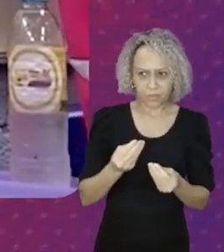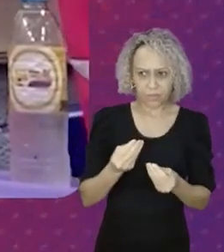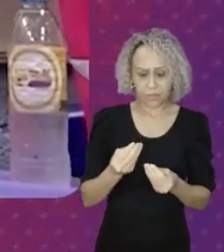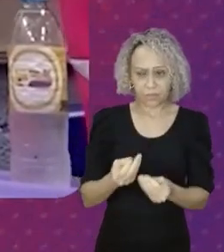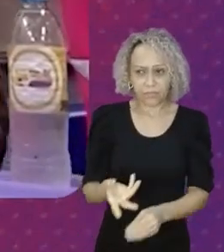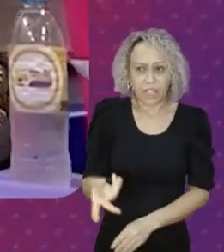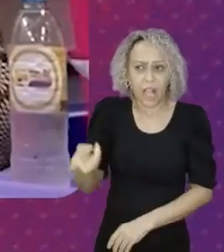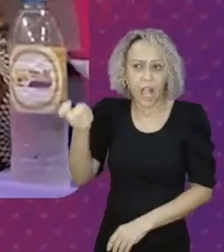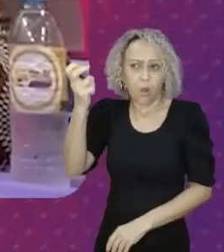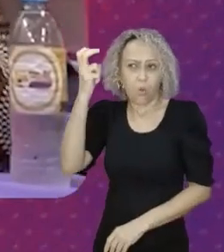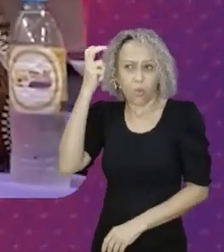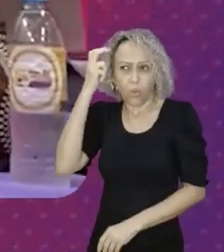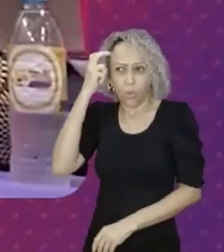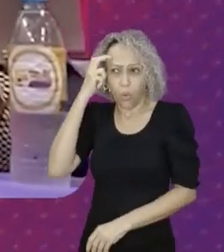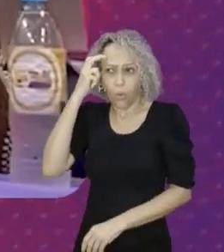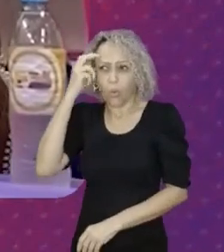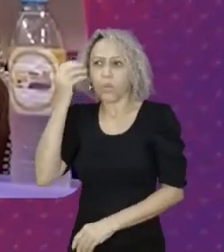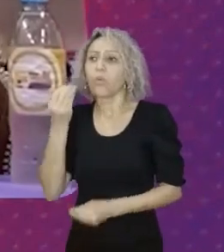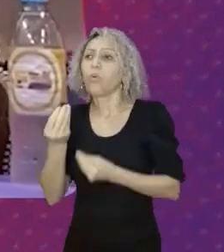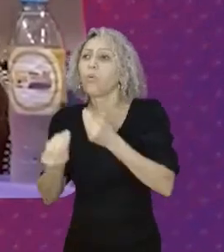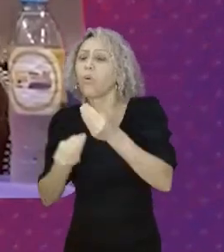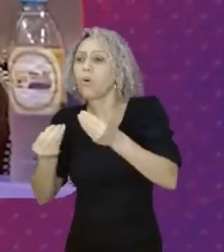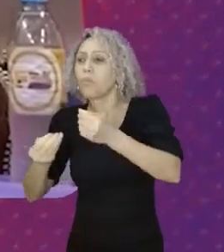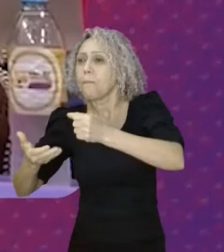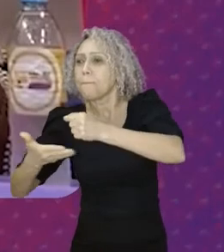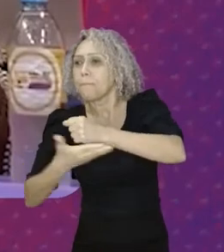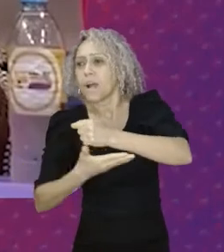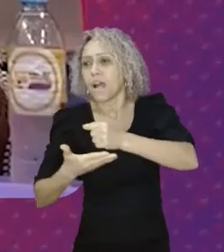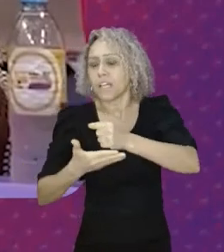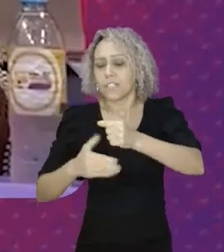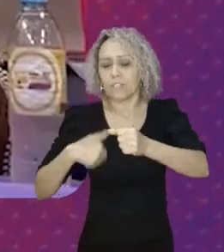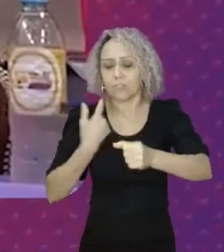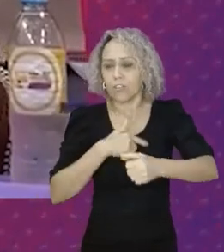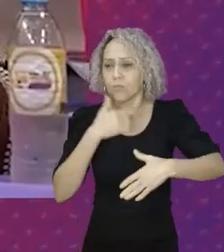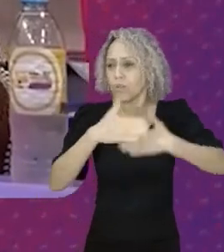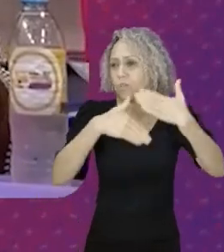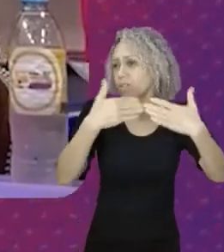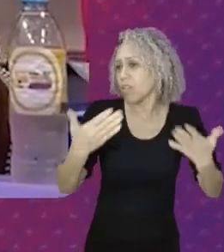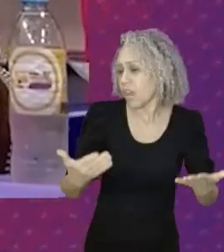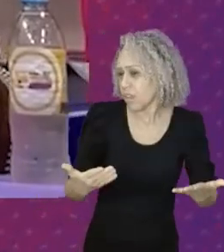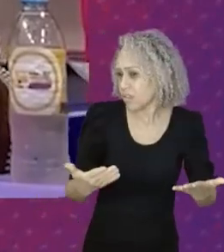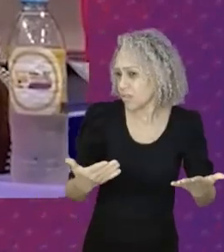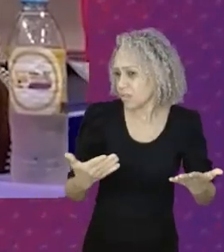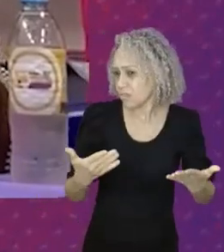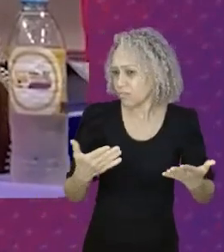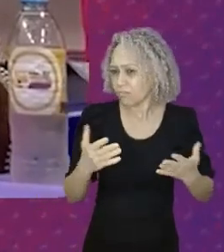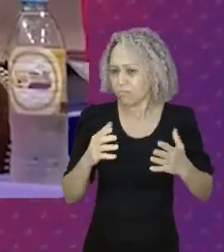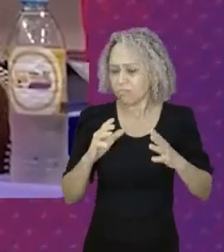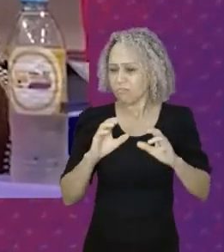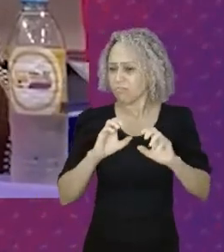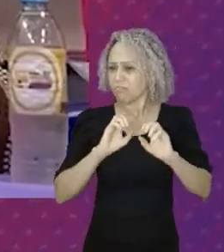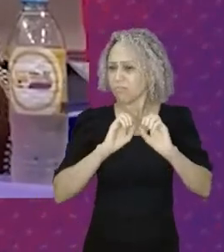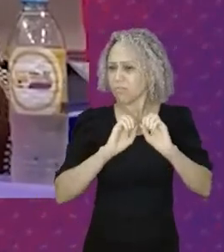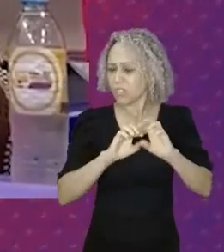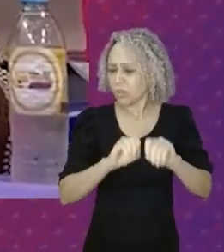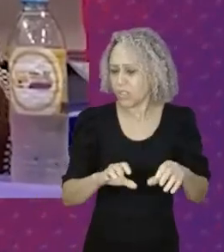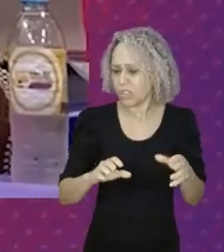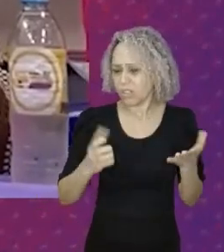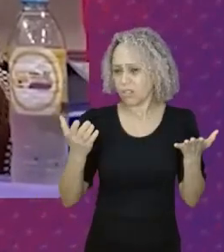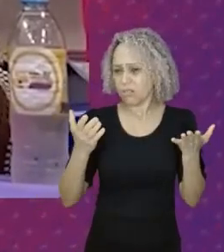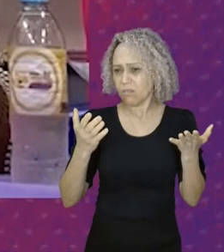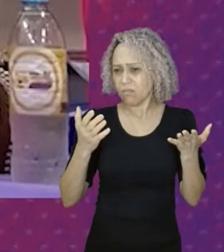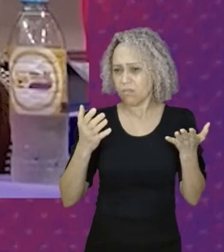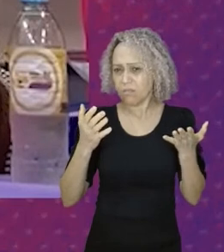a cultura, né, como base do nosso processo civilizatório. Gente, depois da Constituição de 88, a gente também tem